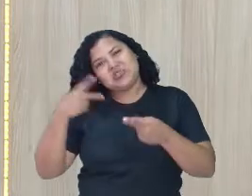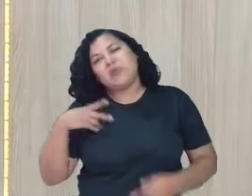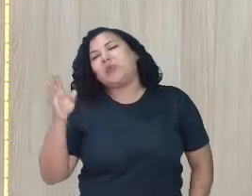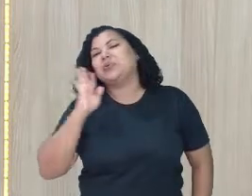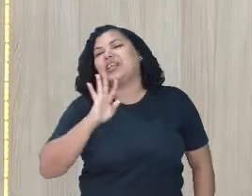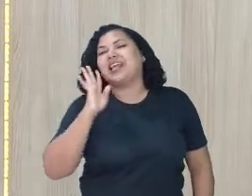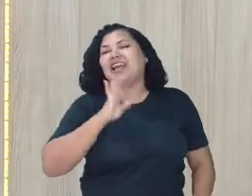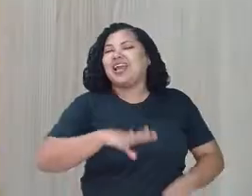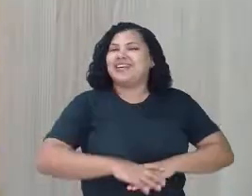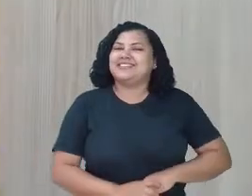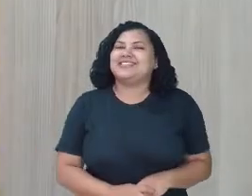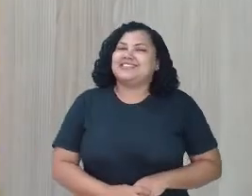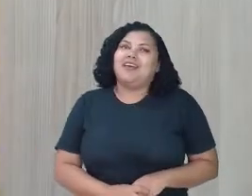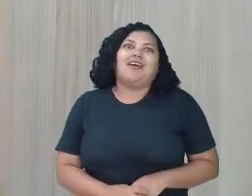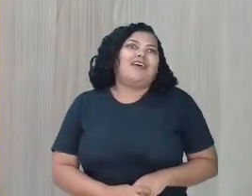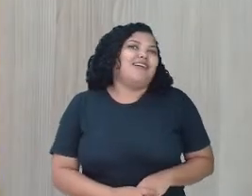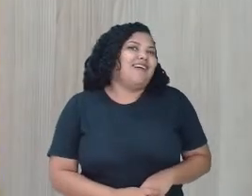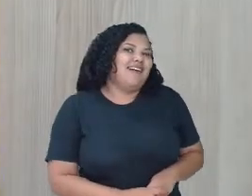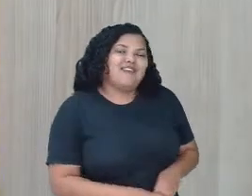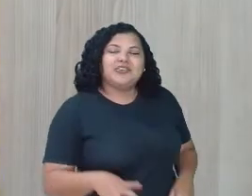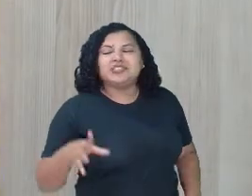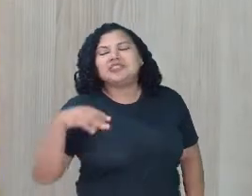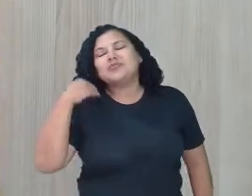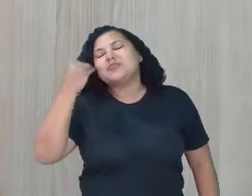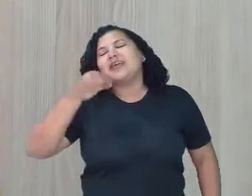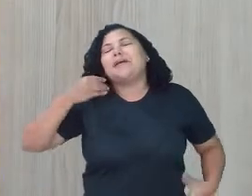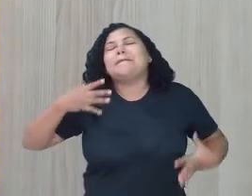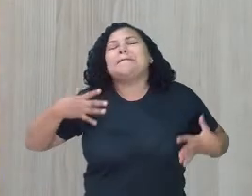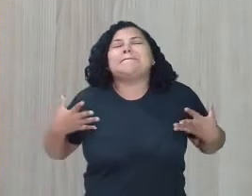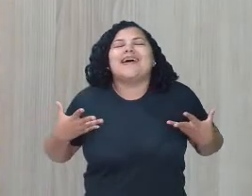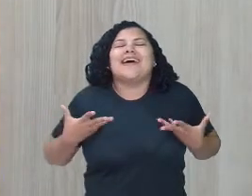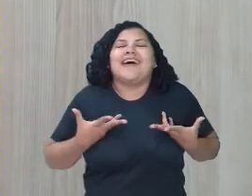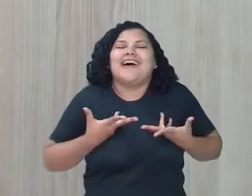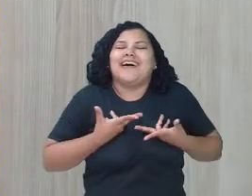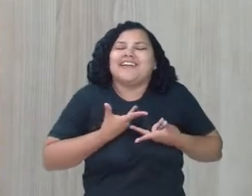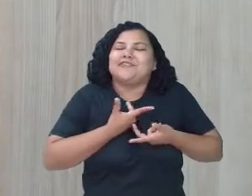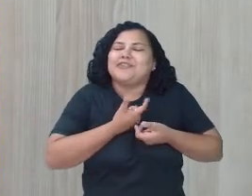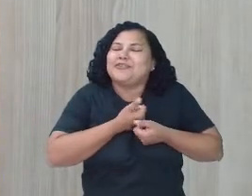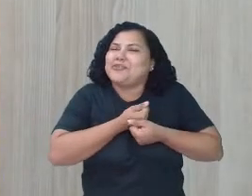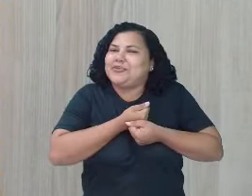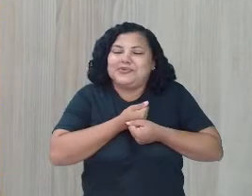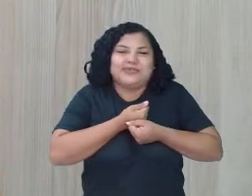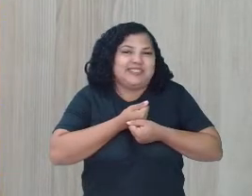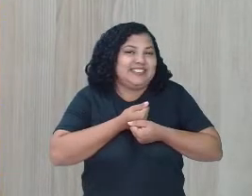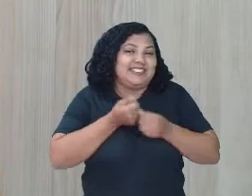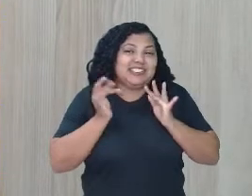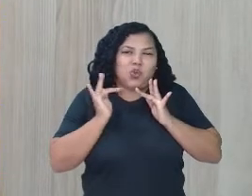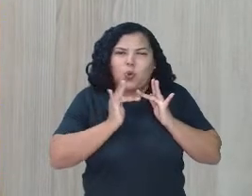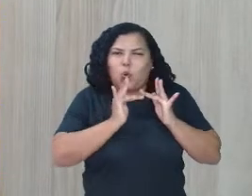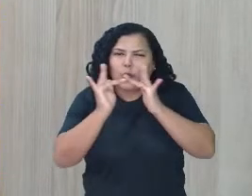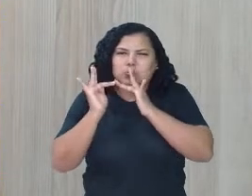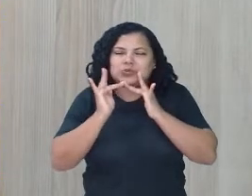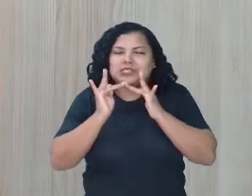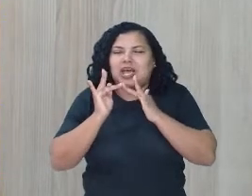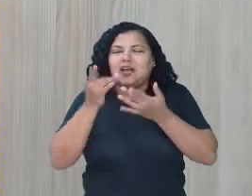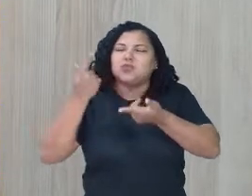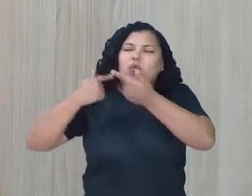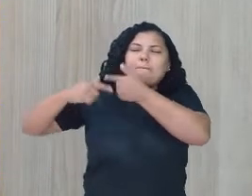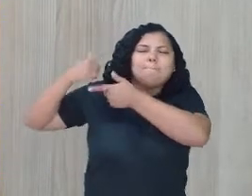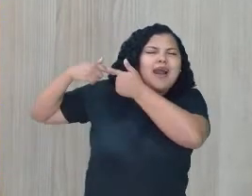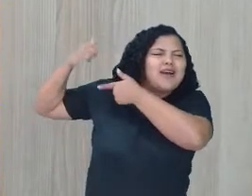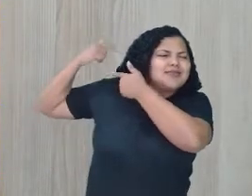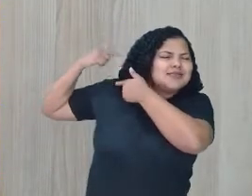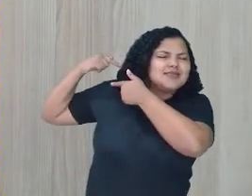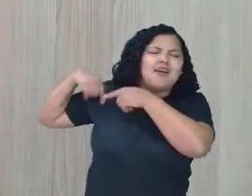foi essa experiência? Gente, foi uma experiência maravilhosa, né? Esse contato com a nossa ancestralidade, com a